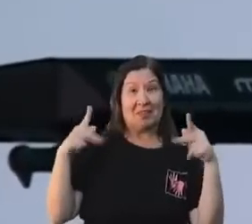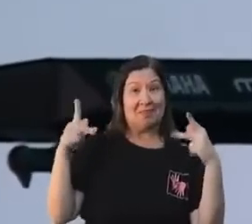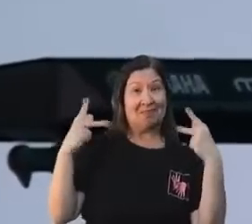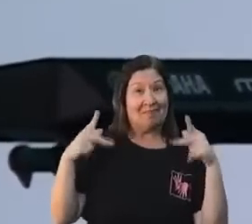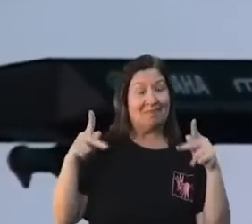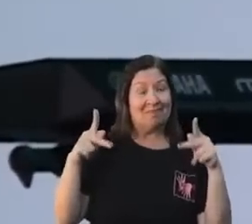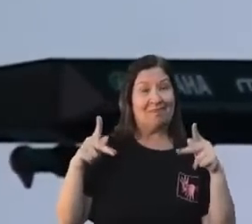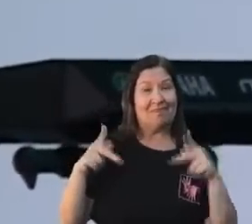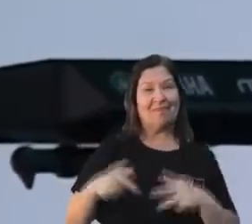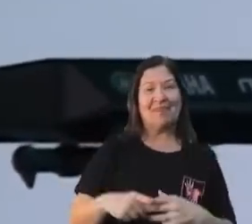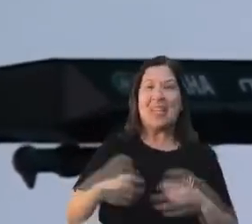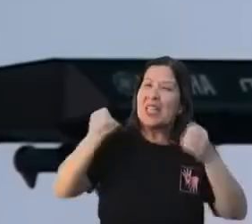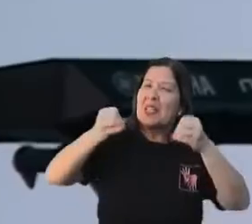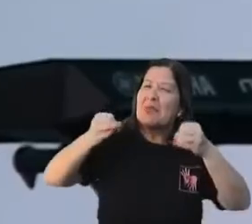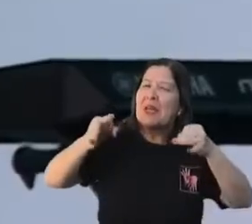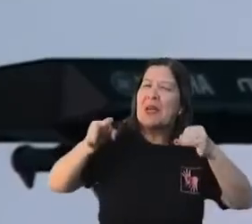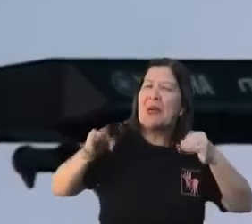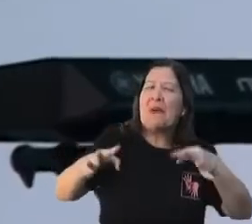conta a história da mulher do galo.